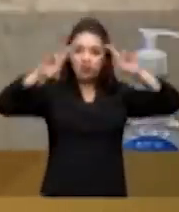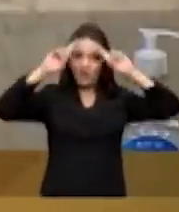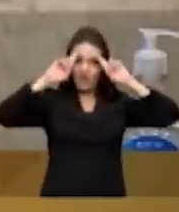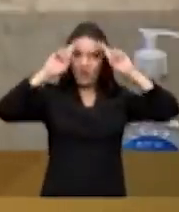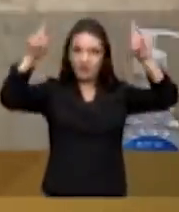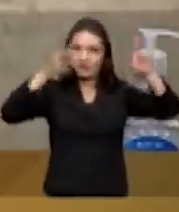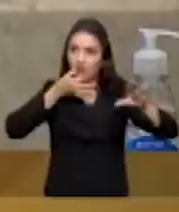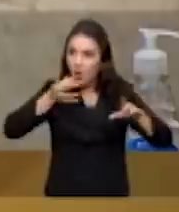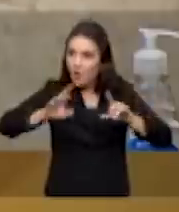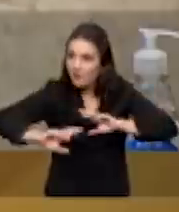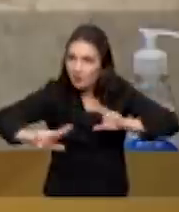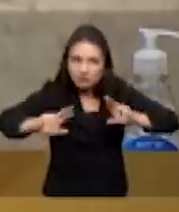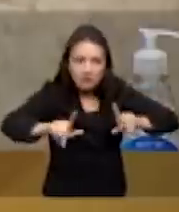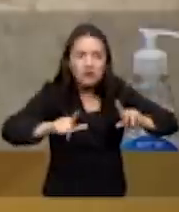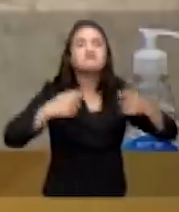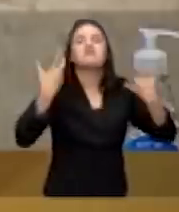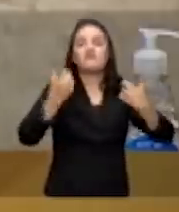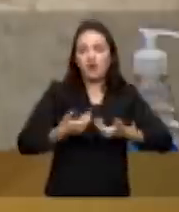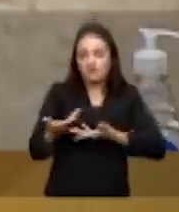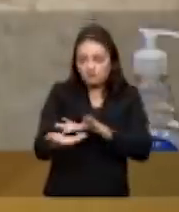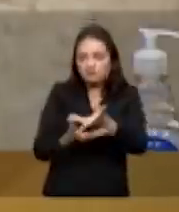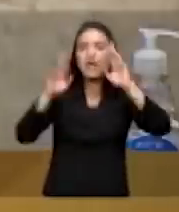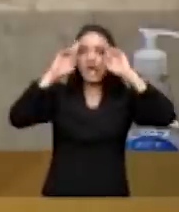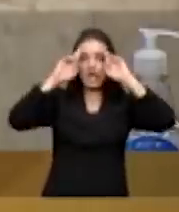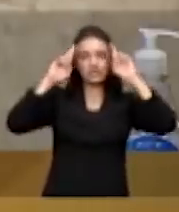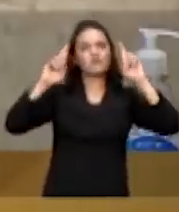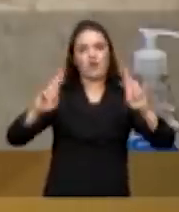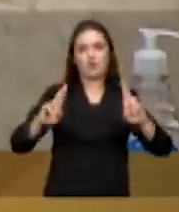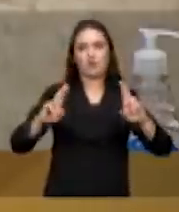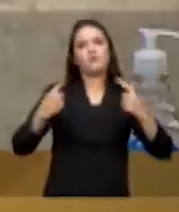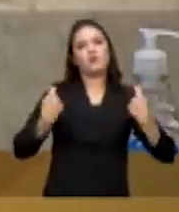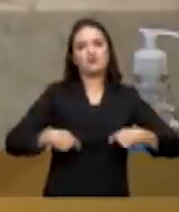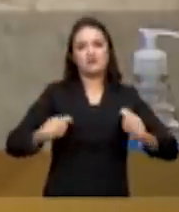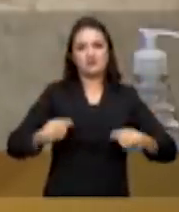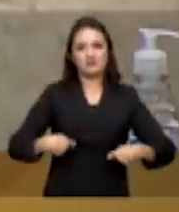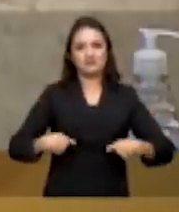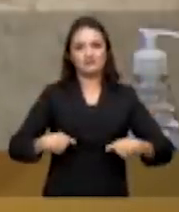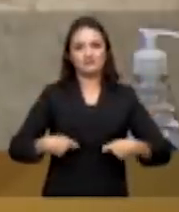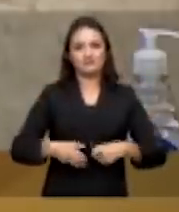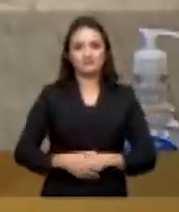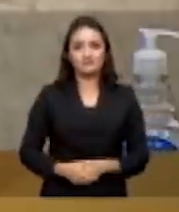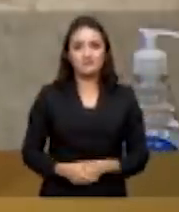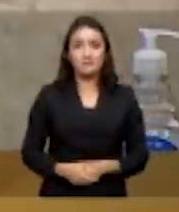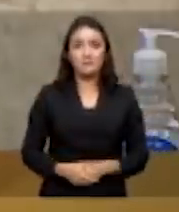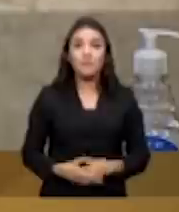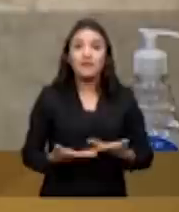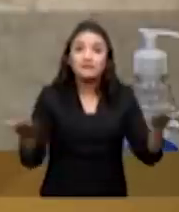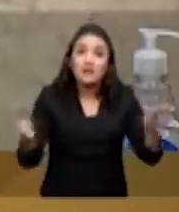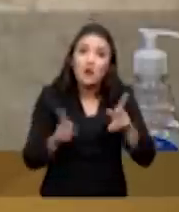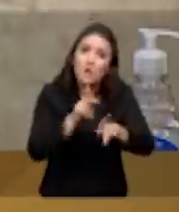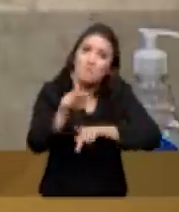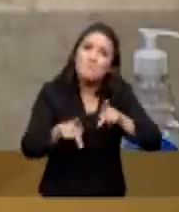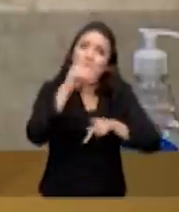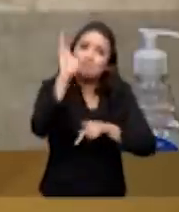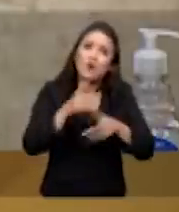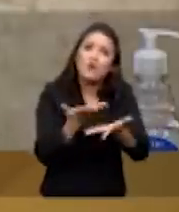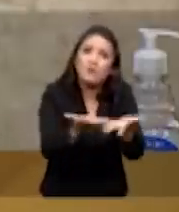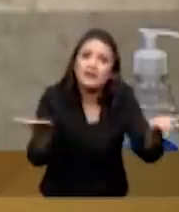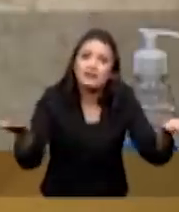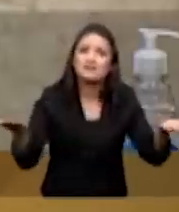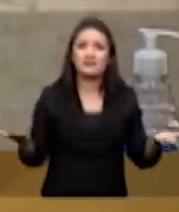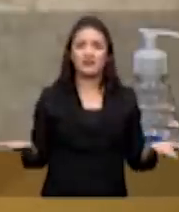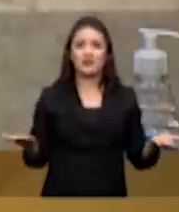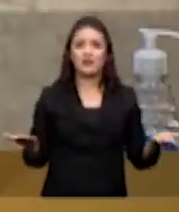nossas diferenças e complexidades. Povo brasileiro, não